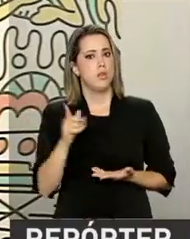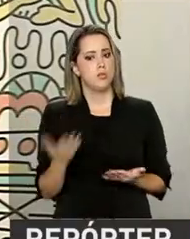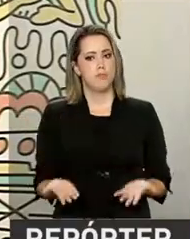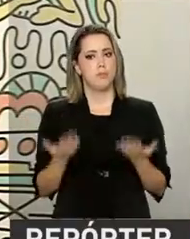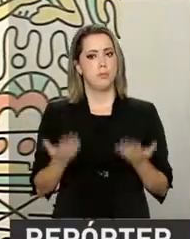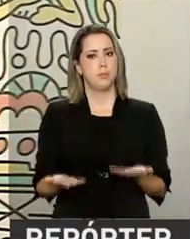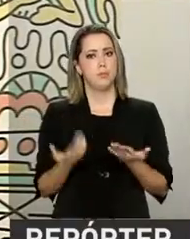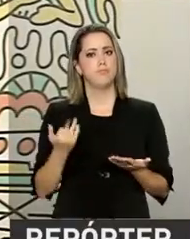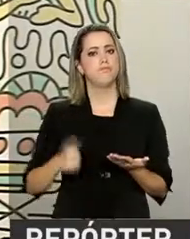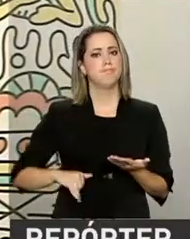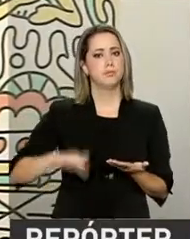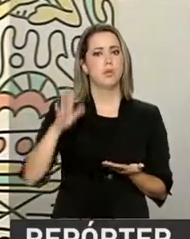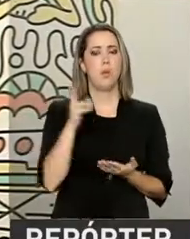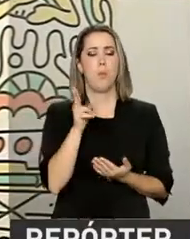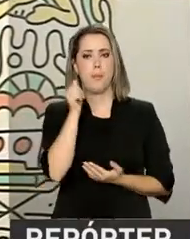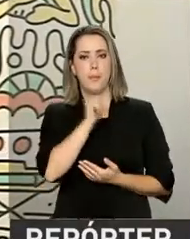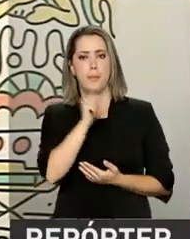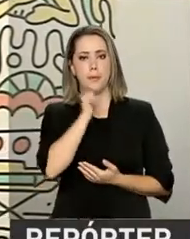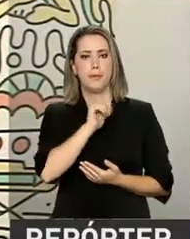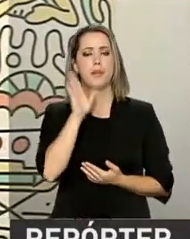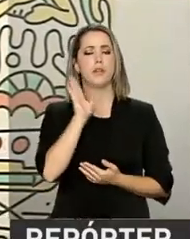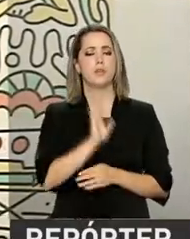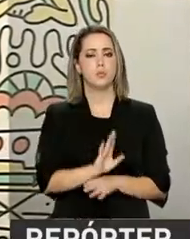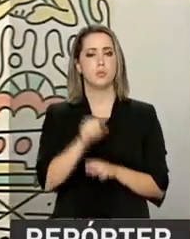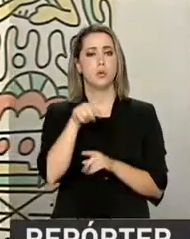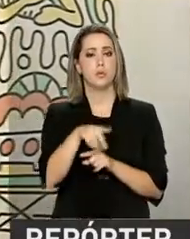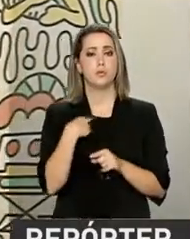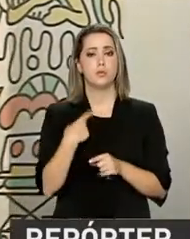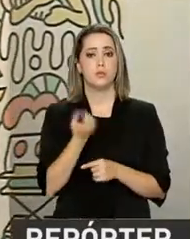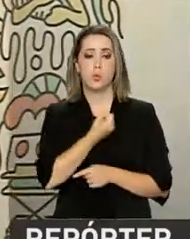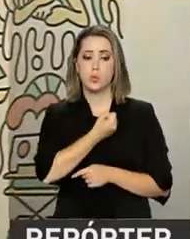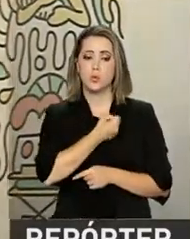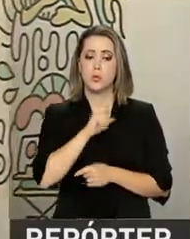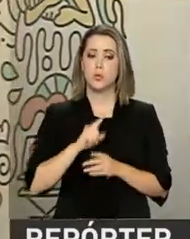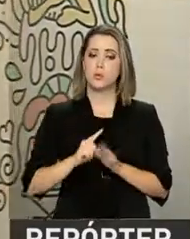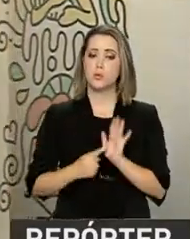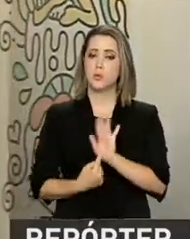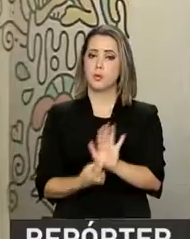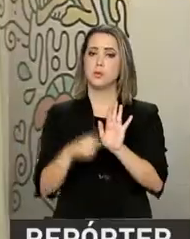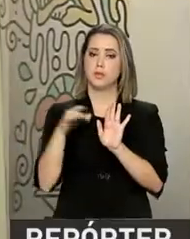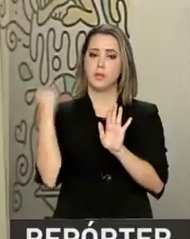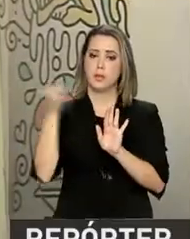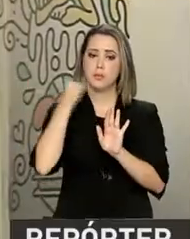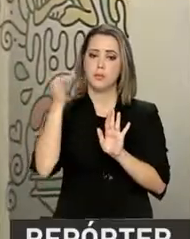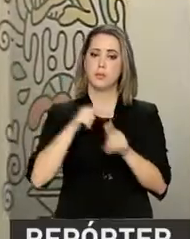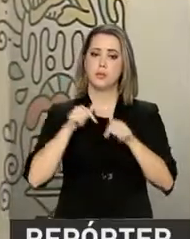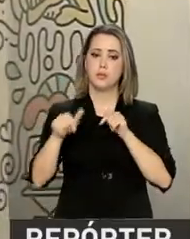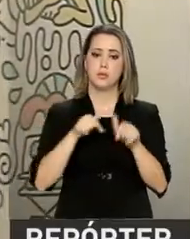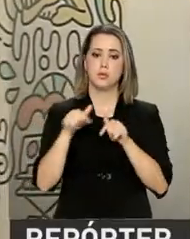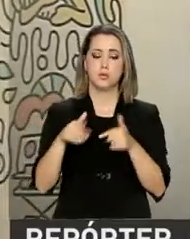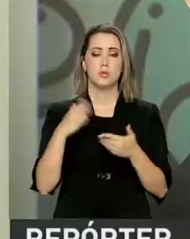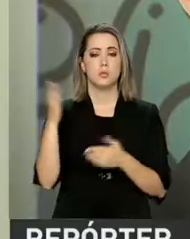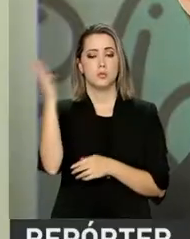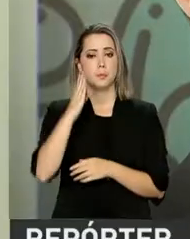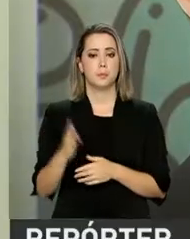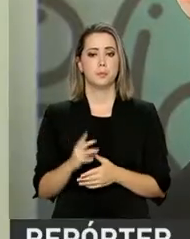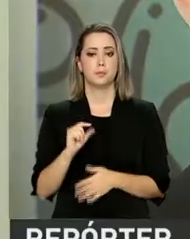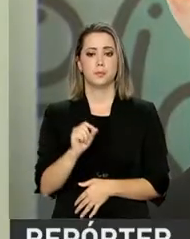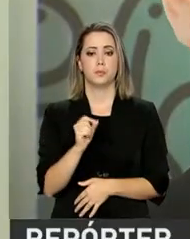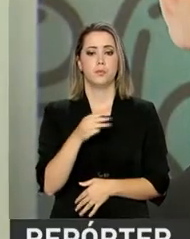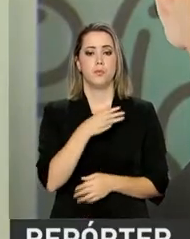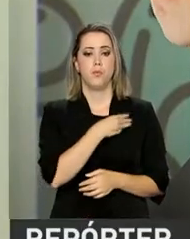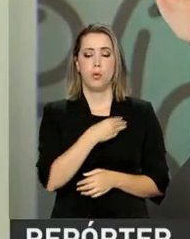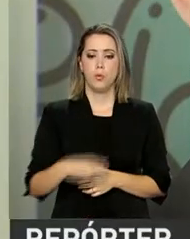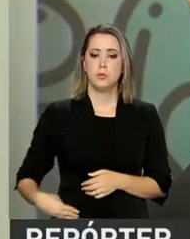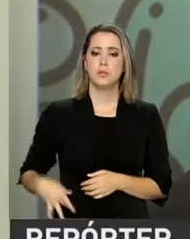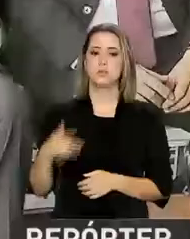suicidas os números falam por si só evidenciam a importância do trabalho dos bancos de leite humano no brasil o ministro da